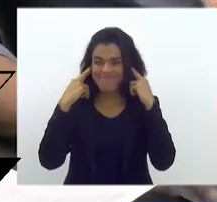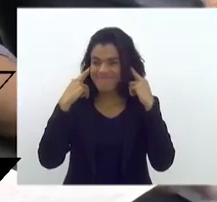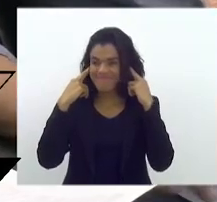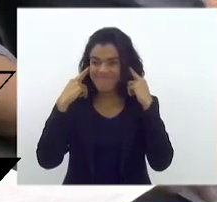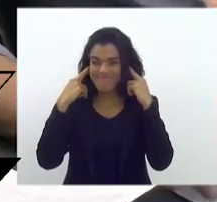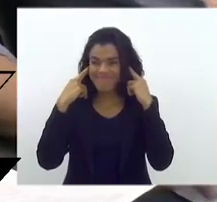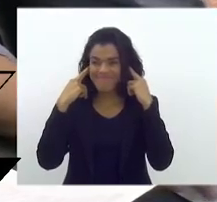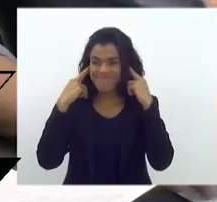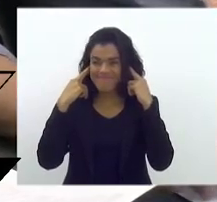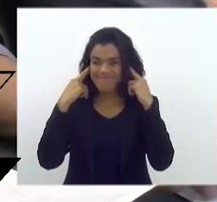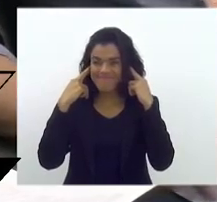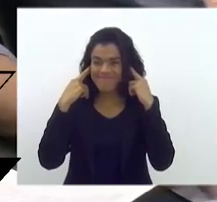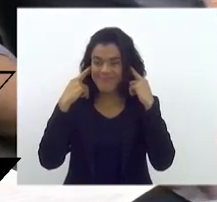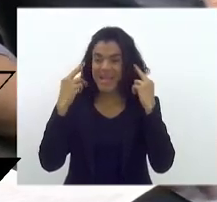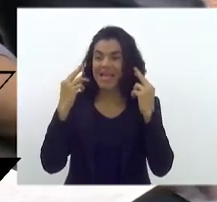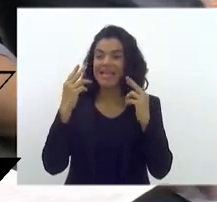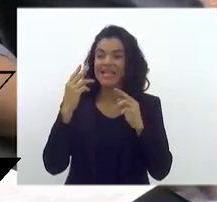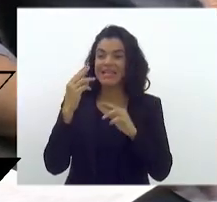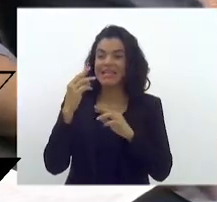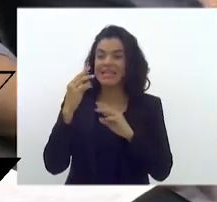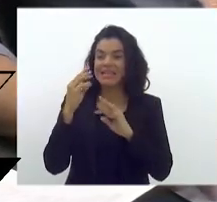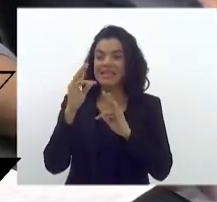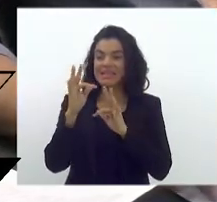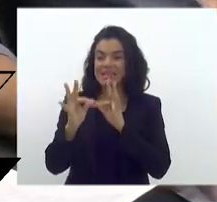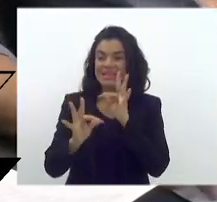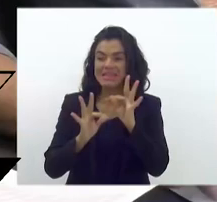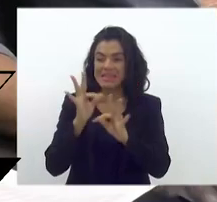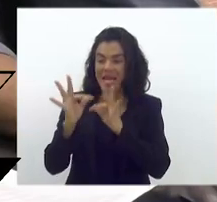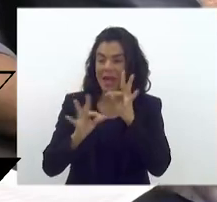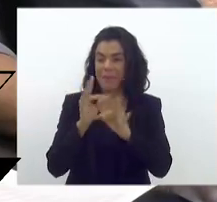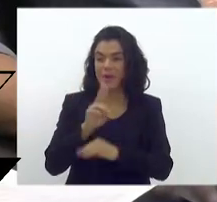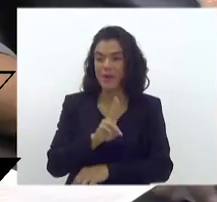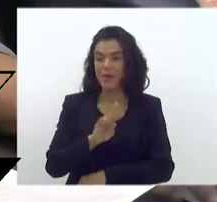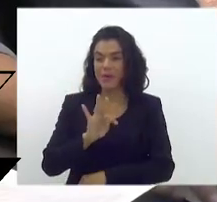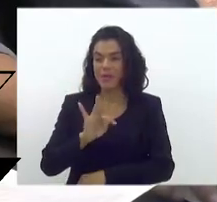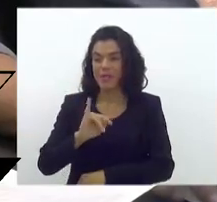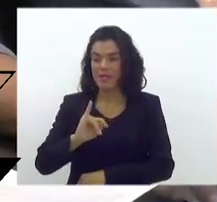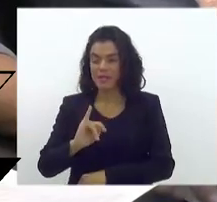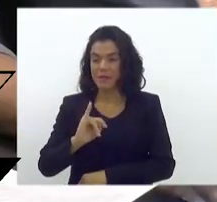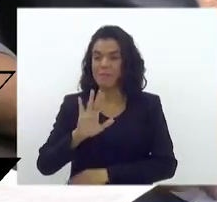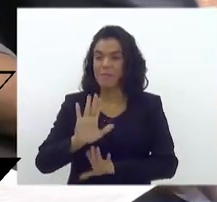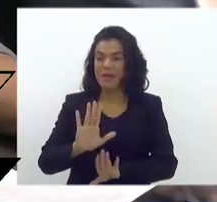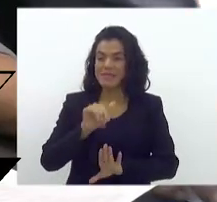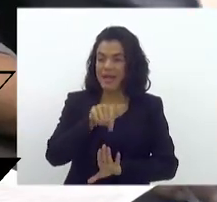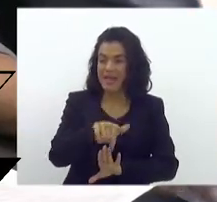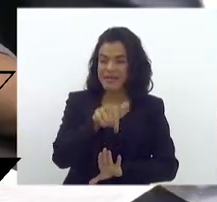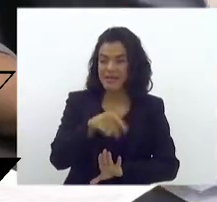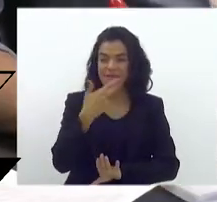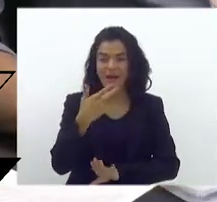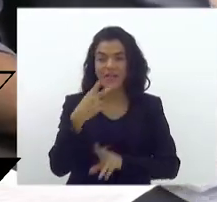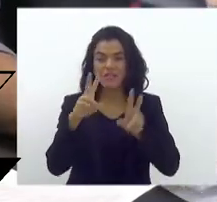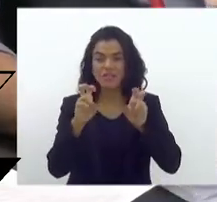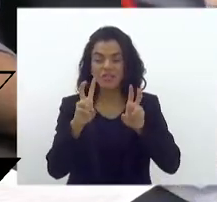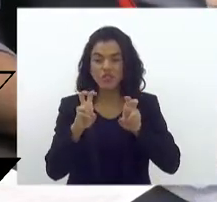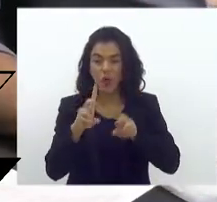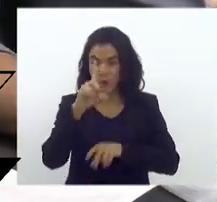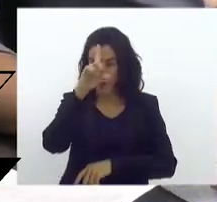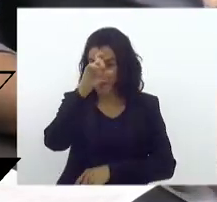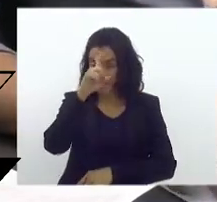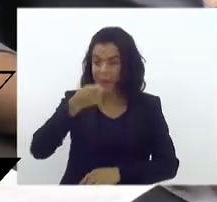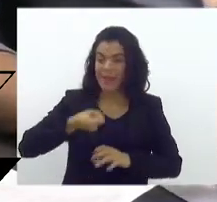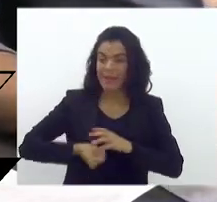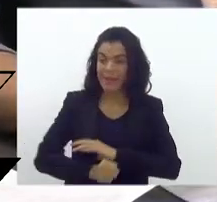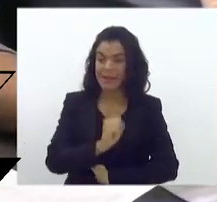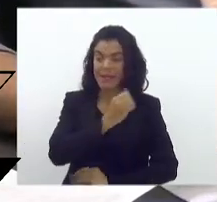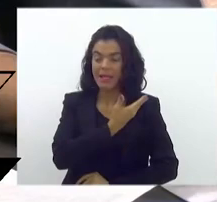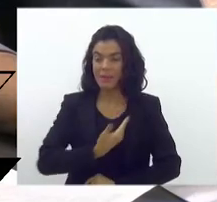intensiva, UTIs. A ideia é semelhante, mas essa aqui, ela fala nas maternidades